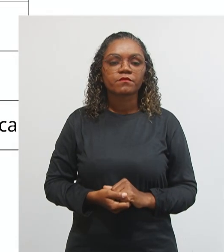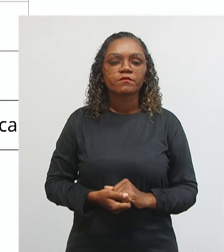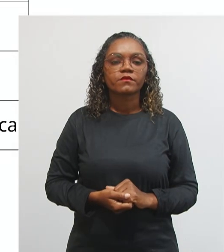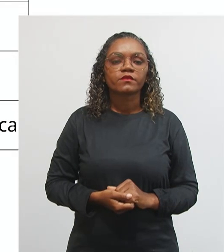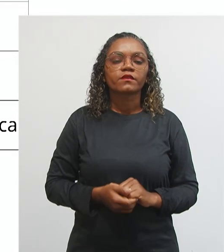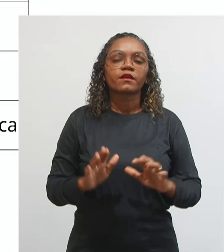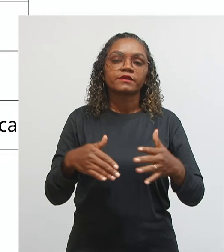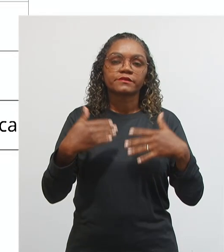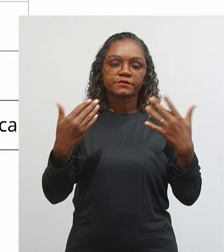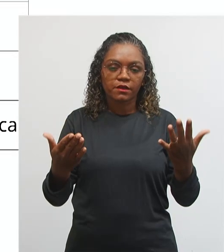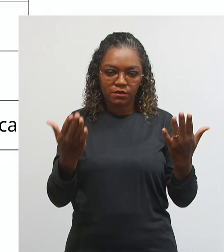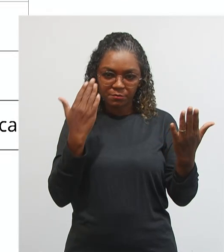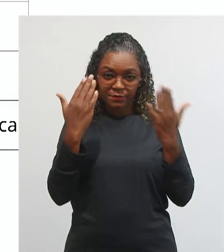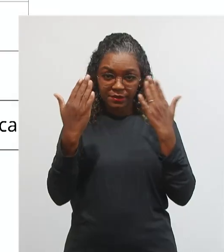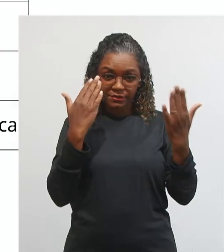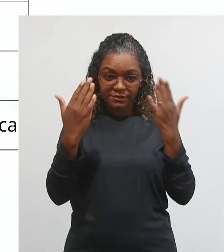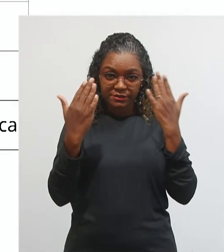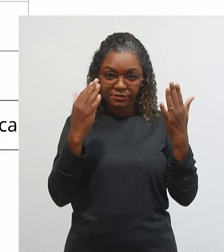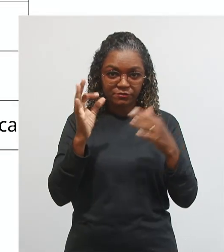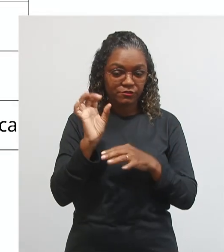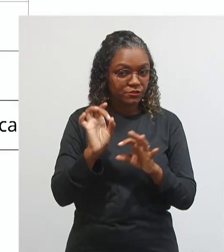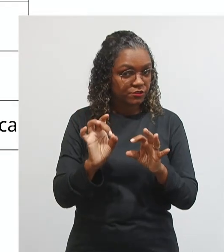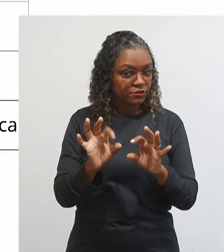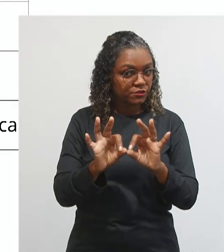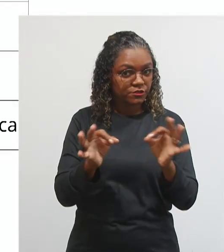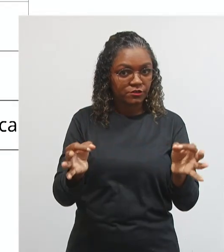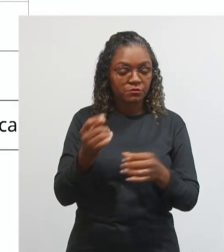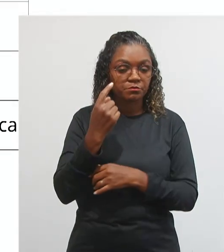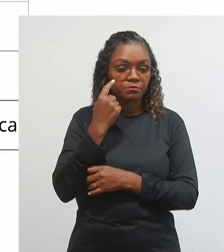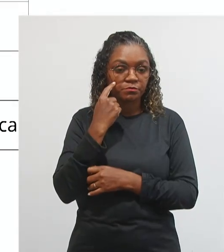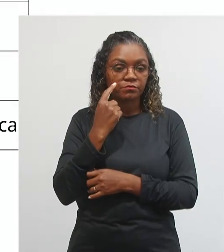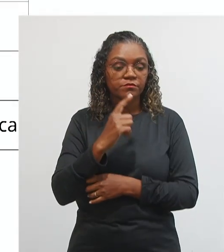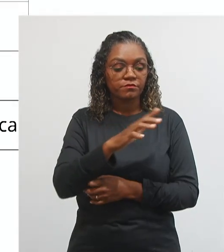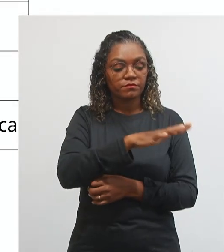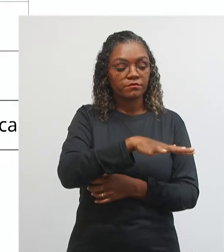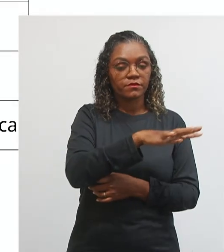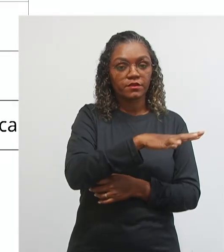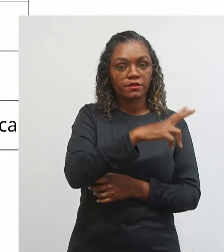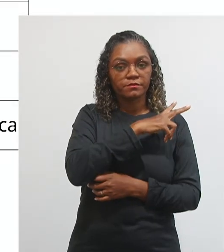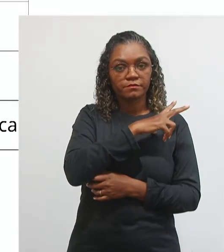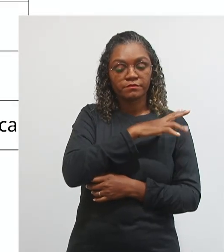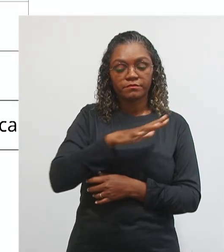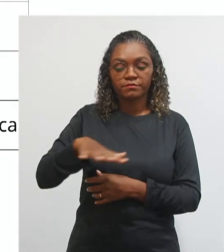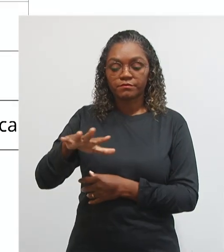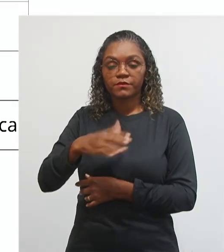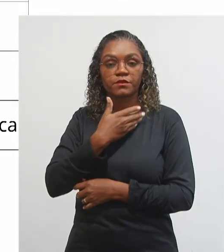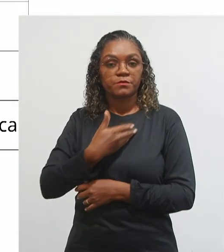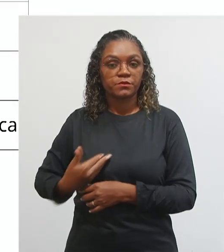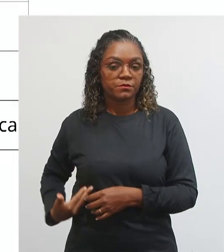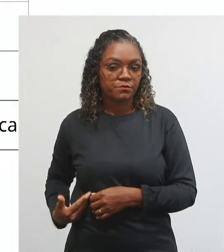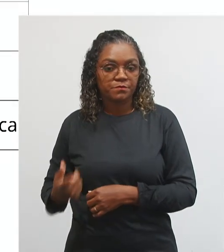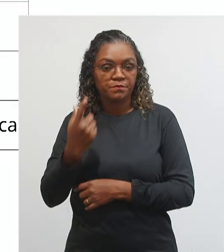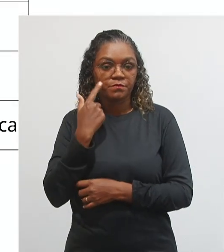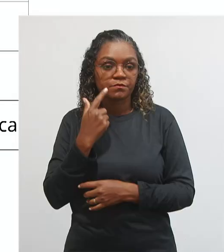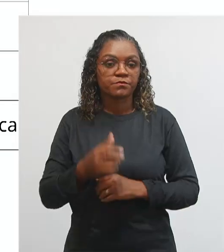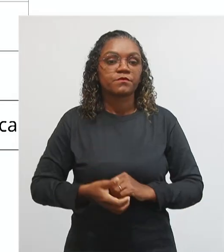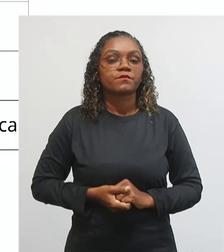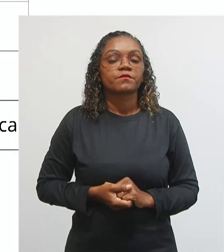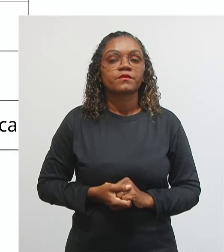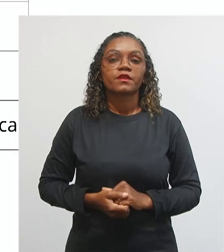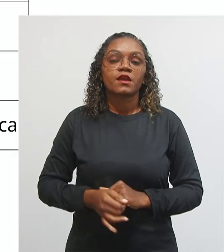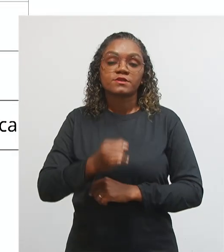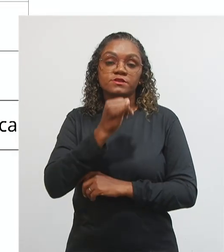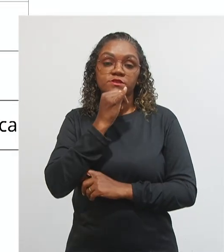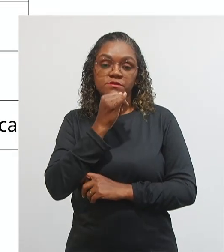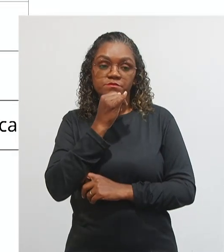Então, para a gente fazer um comparativo aqui, né, entre o setor privado e o setor público, vamos pensar que no setor